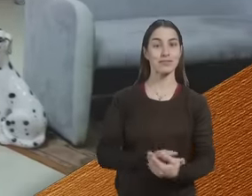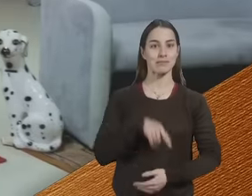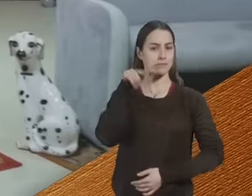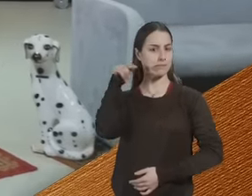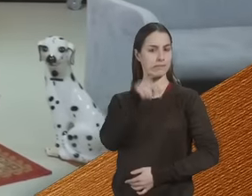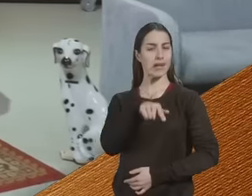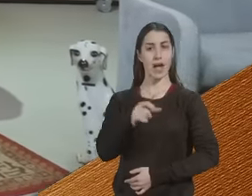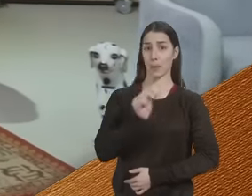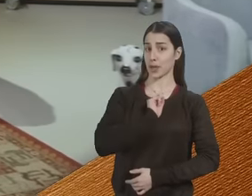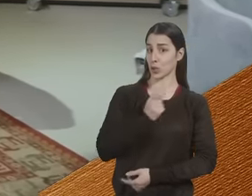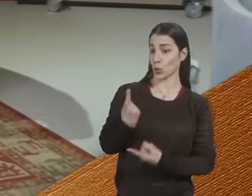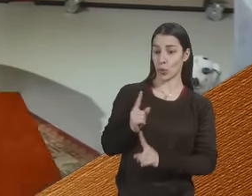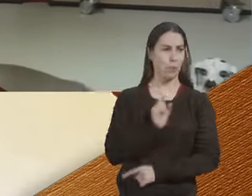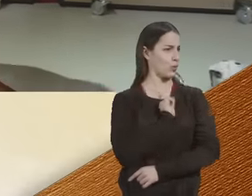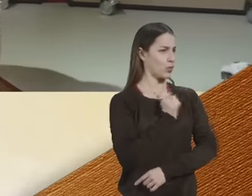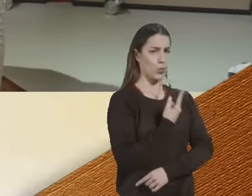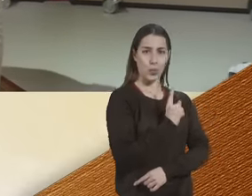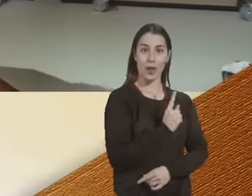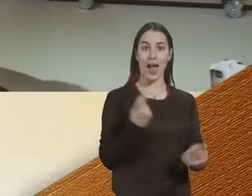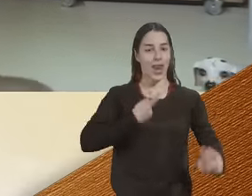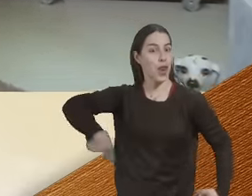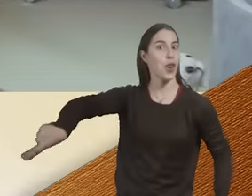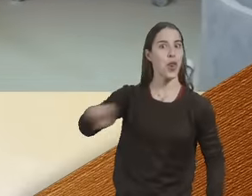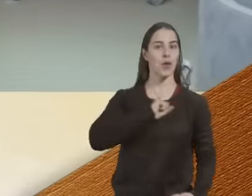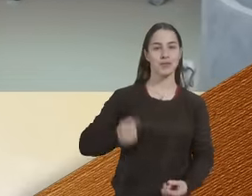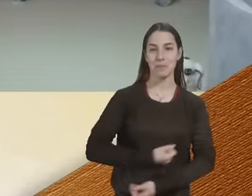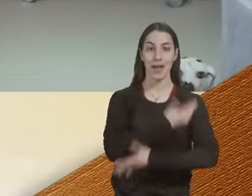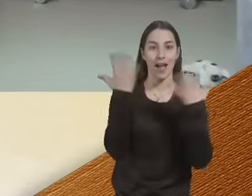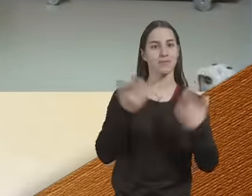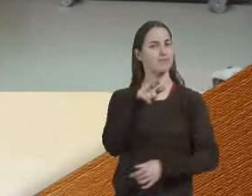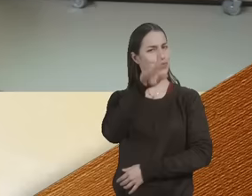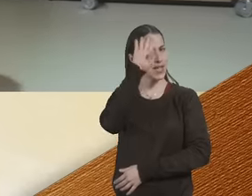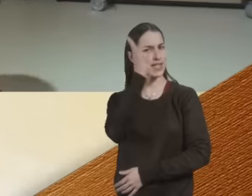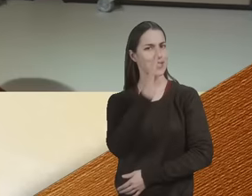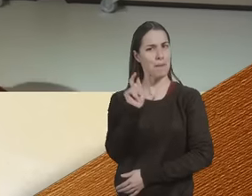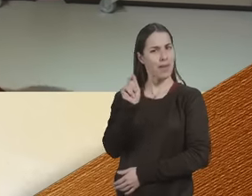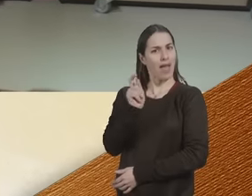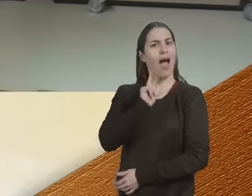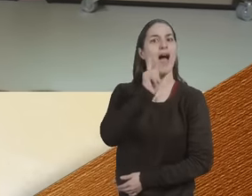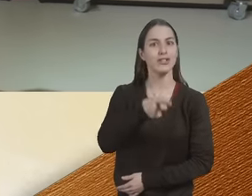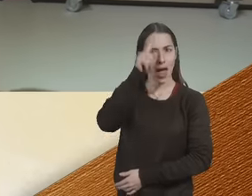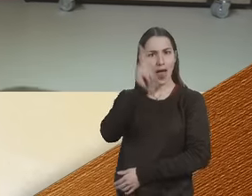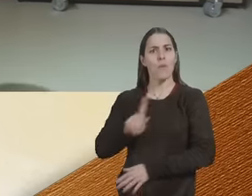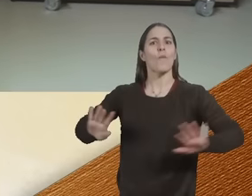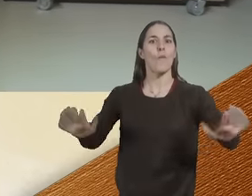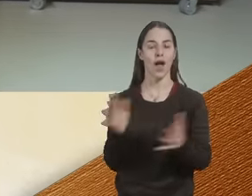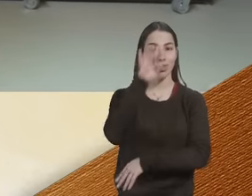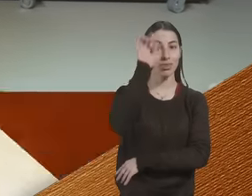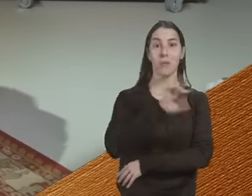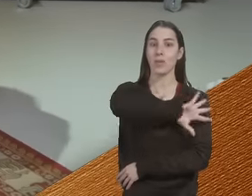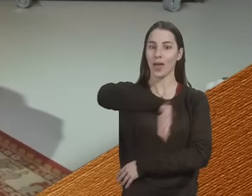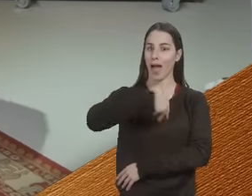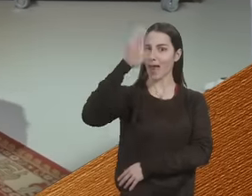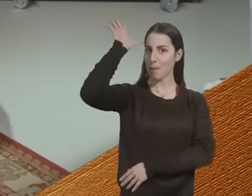aquela que não é minha. Também não é minha. É a nossa manhã. E sabes que dia é hoje, Vitor? Que dia é hoje, Joana? Hoje é o Dia